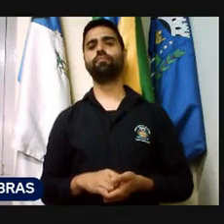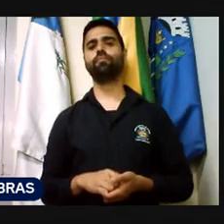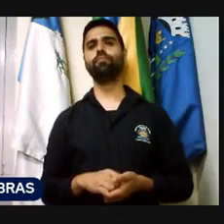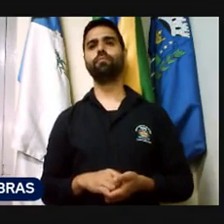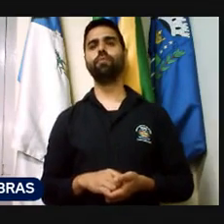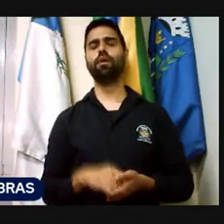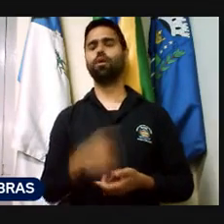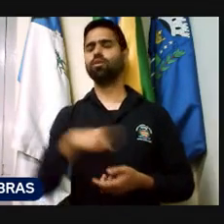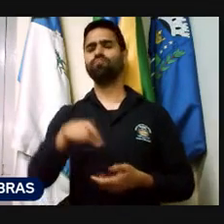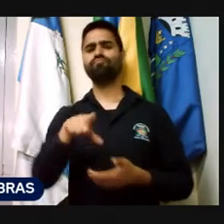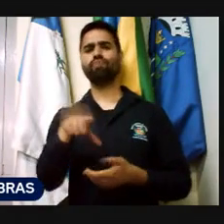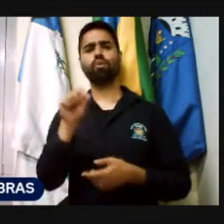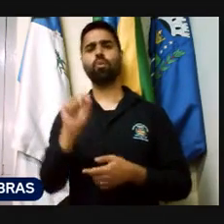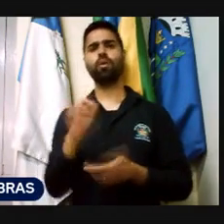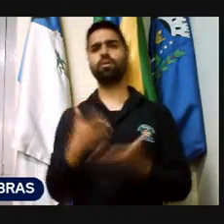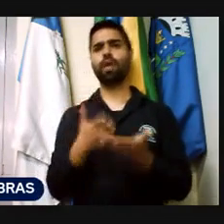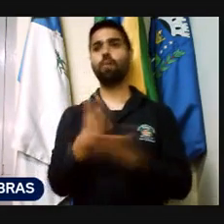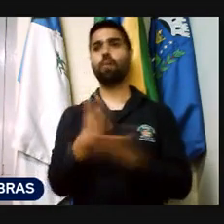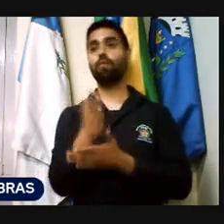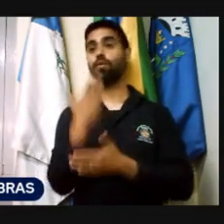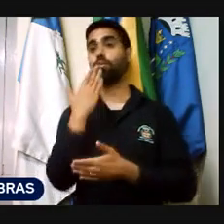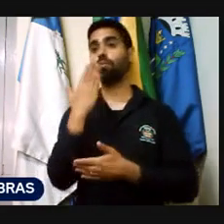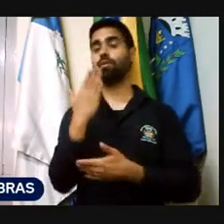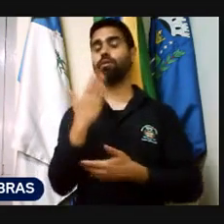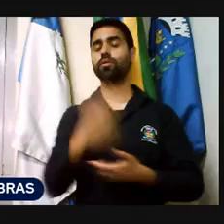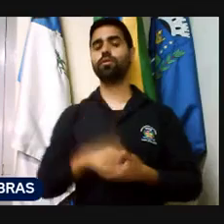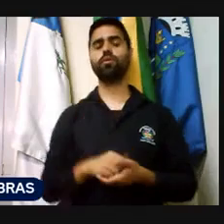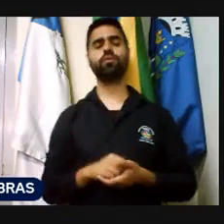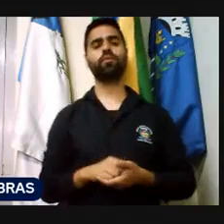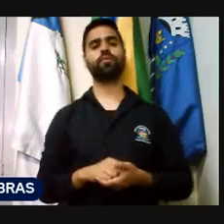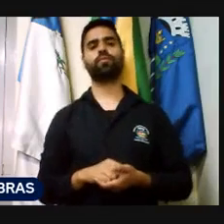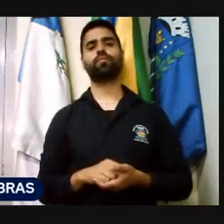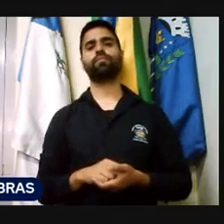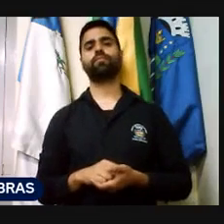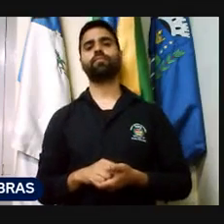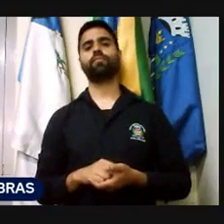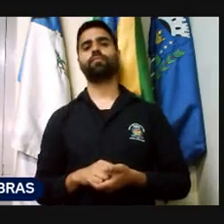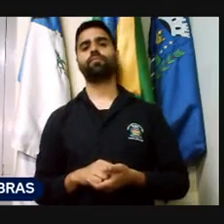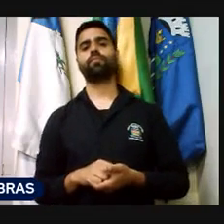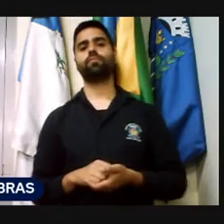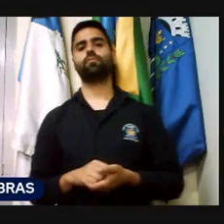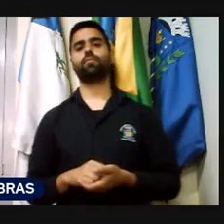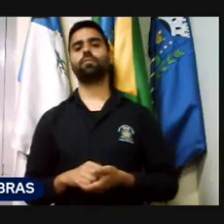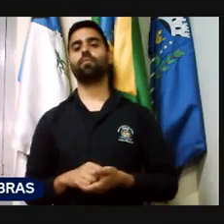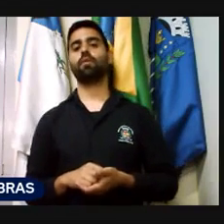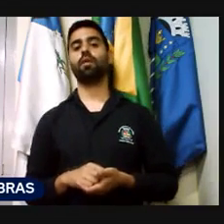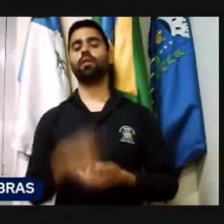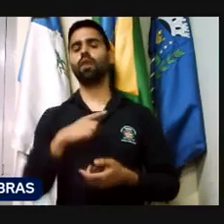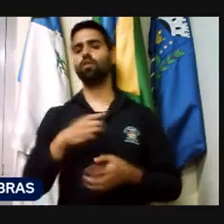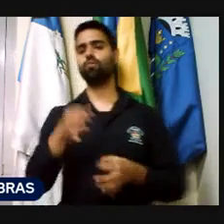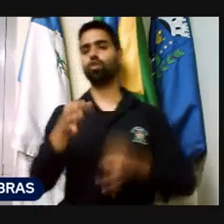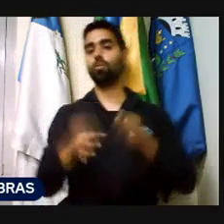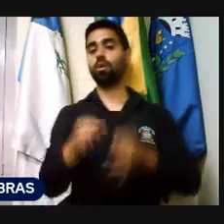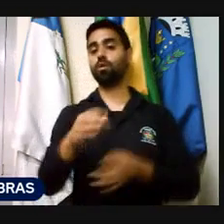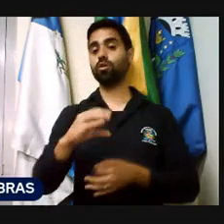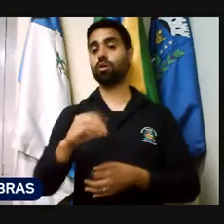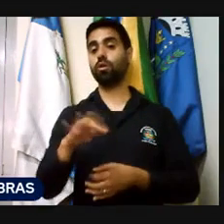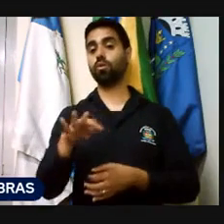optamos em aprovar um requerimento solicitando que o Tribunal de Contas do